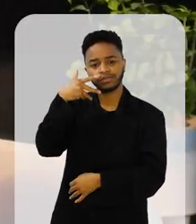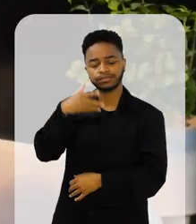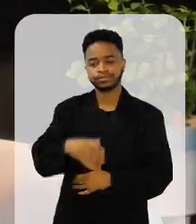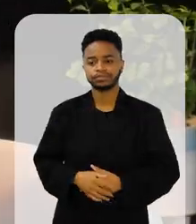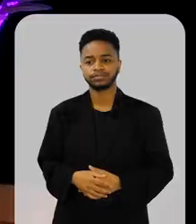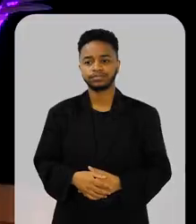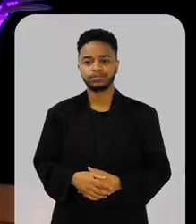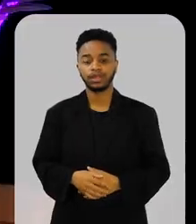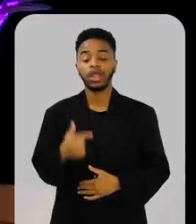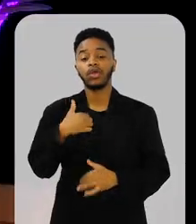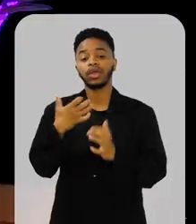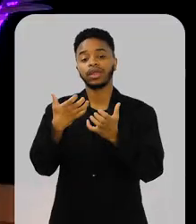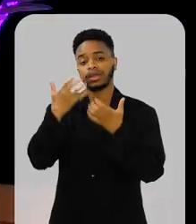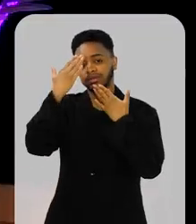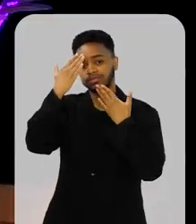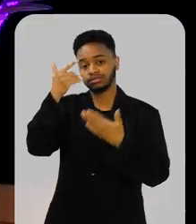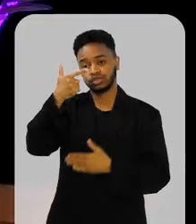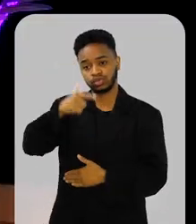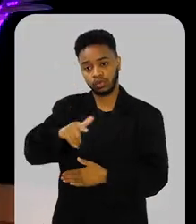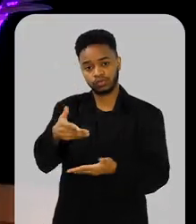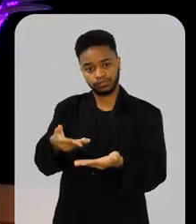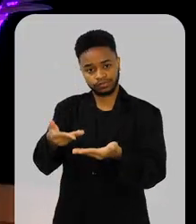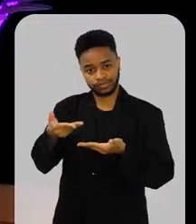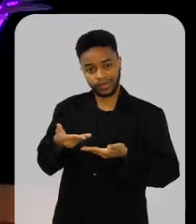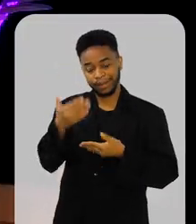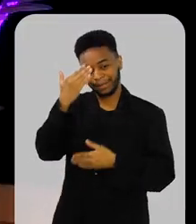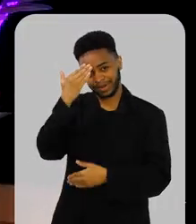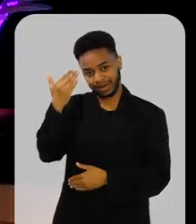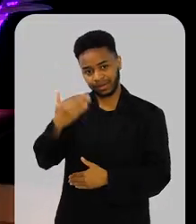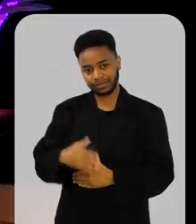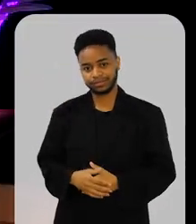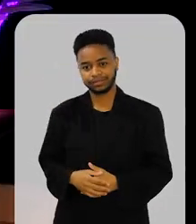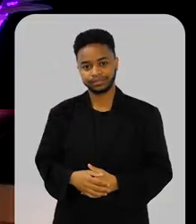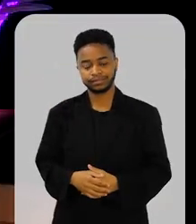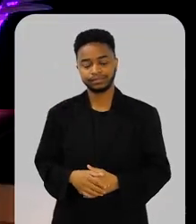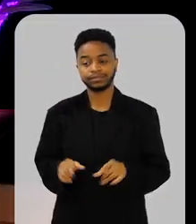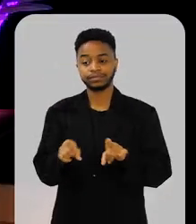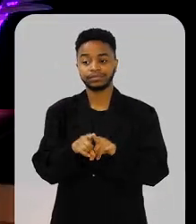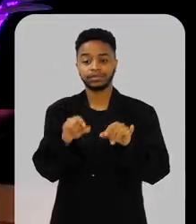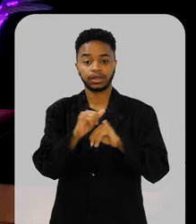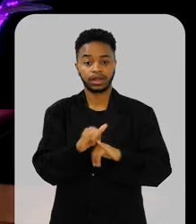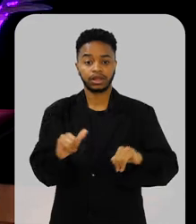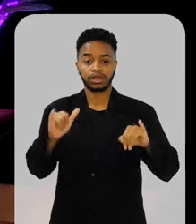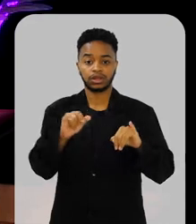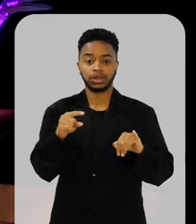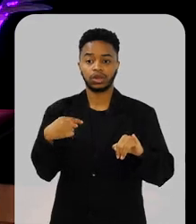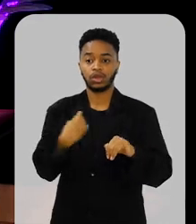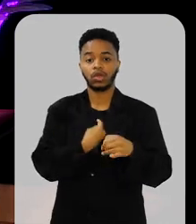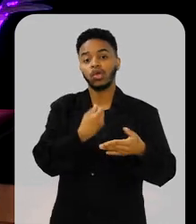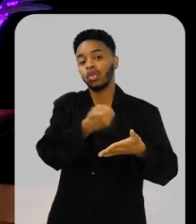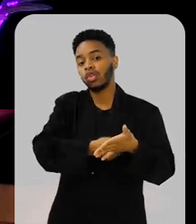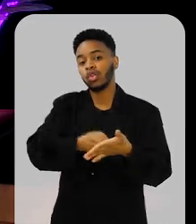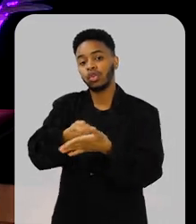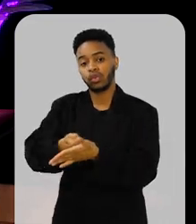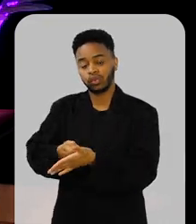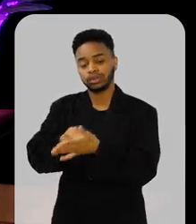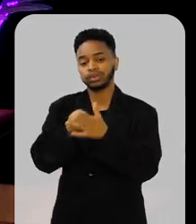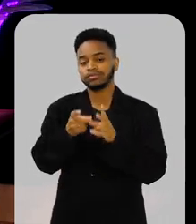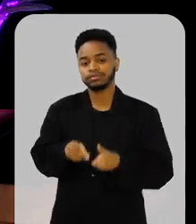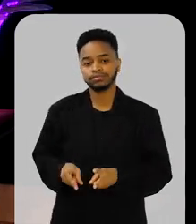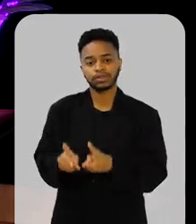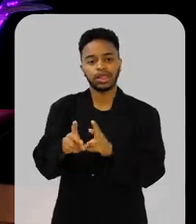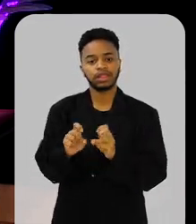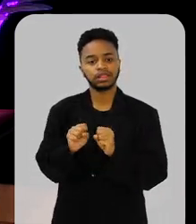doutora Sandra. Quero agradecer mais uma vez o convite. Obrigada. Dizer que a nossa luta é e